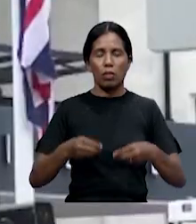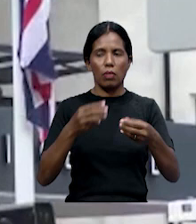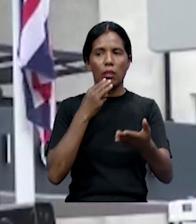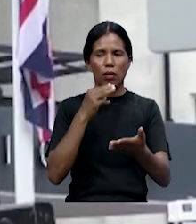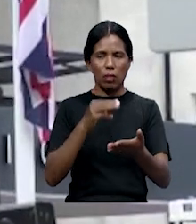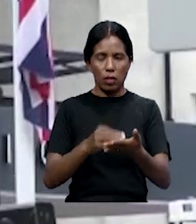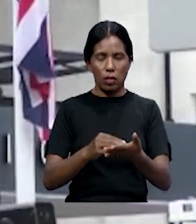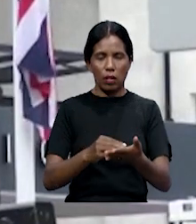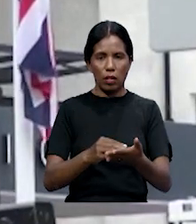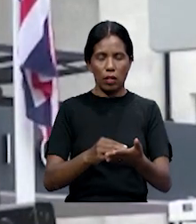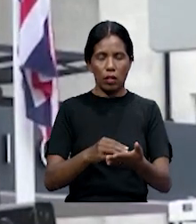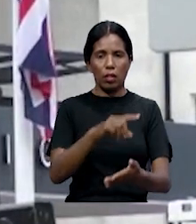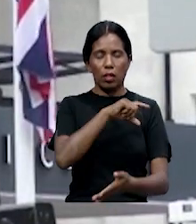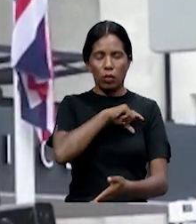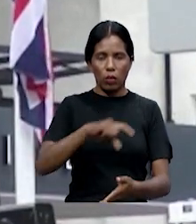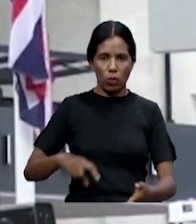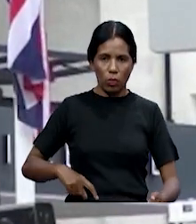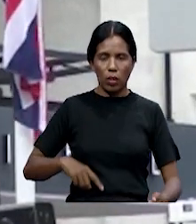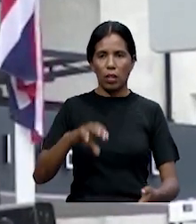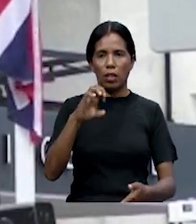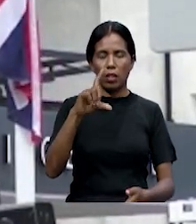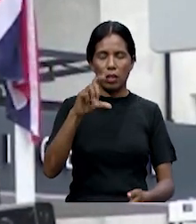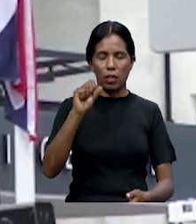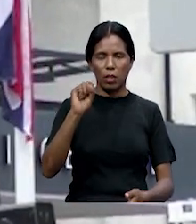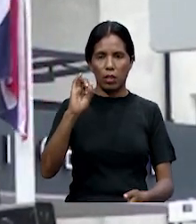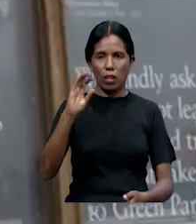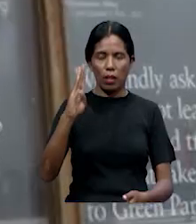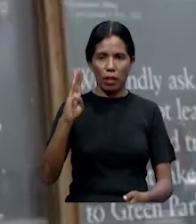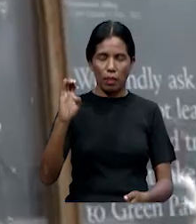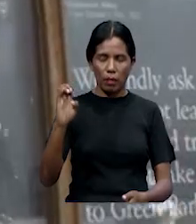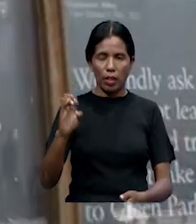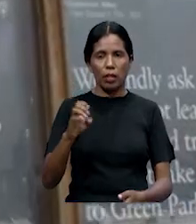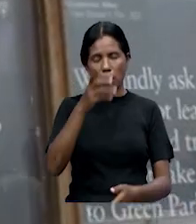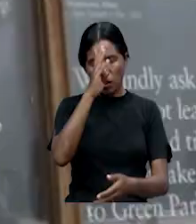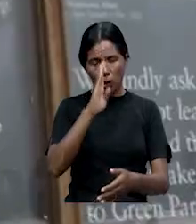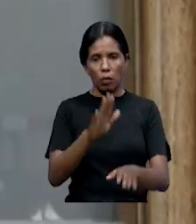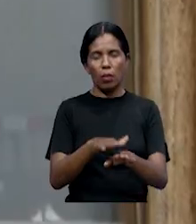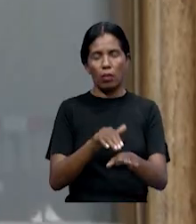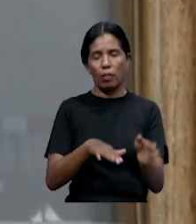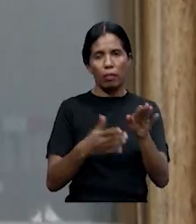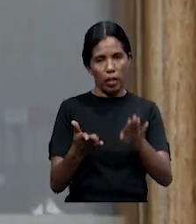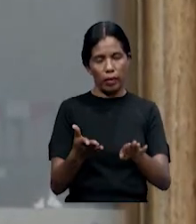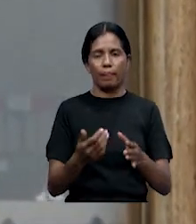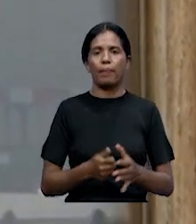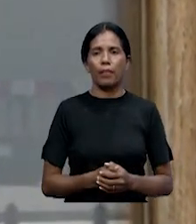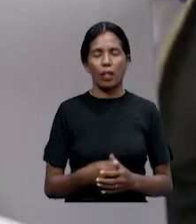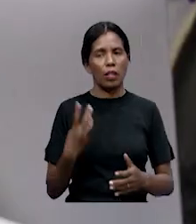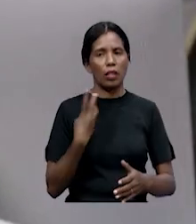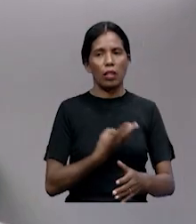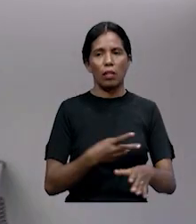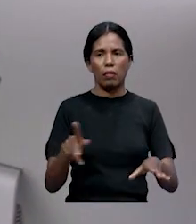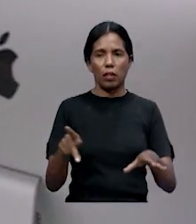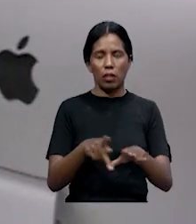sua excelência Rainha Elizabeth II nebe nem Roma bolo ba minha kadunan santo. E tenia participação